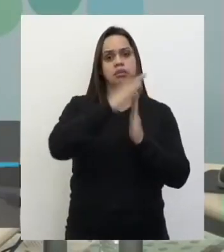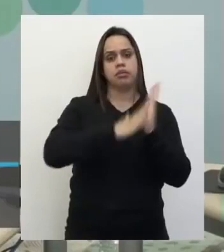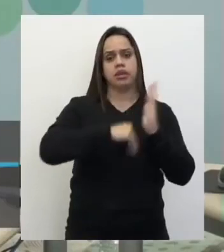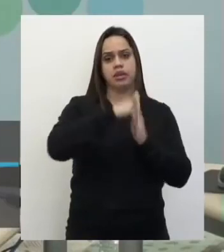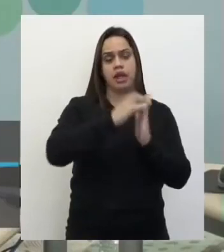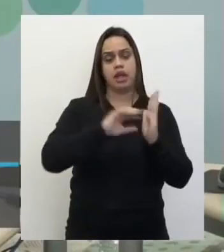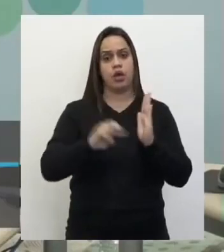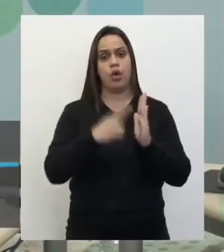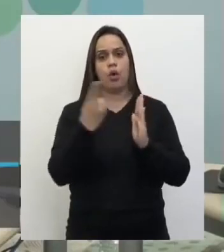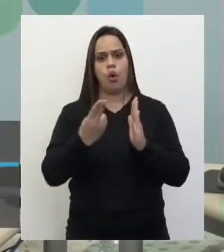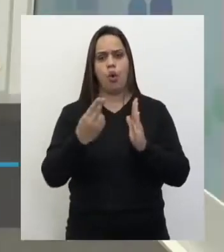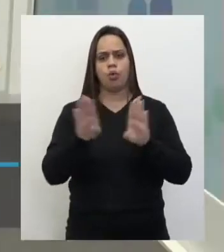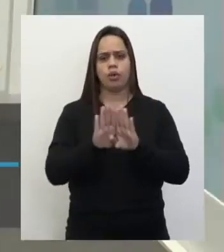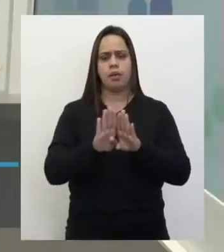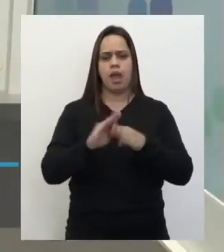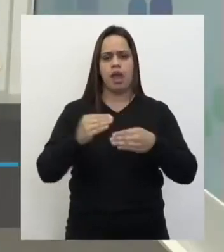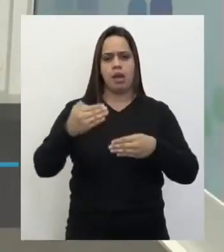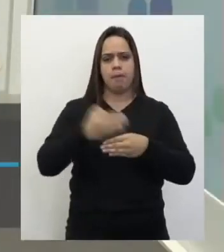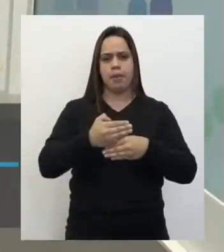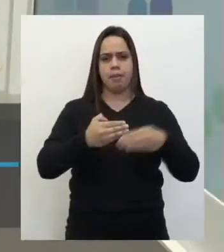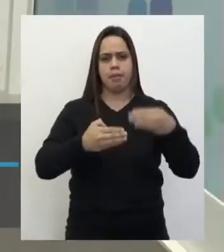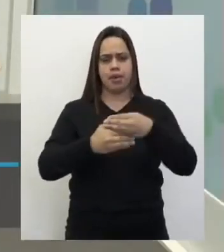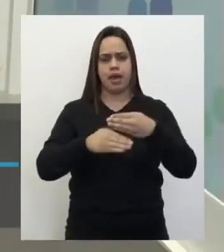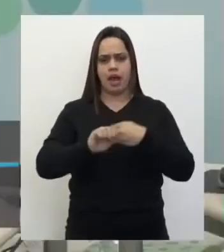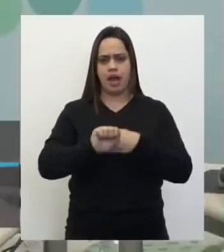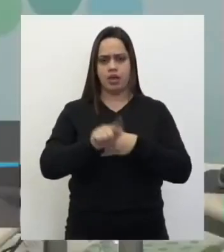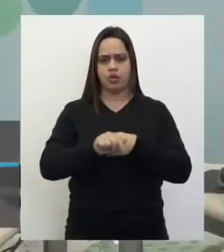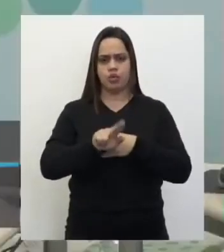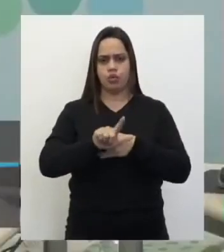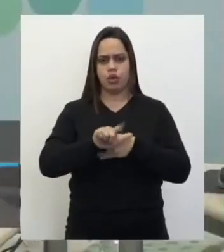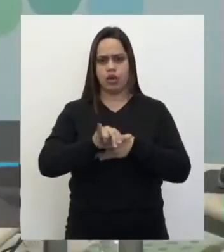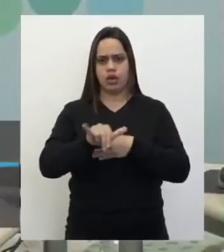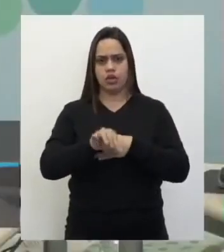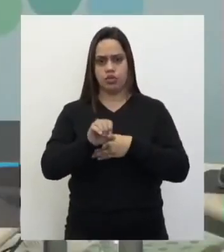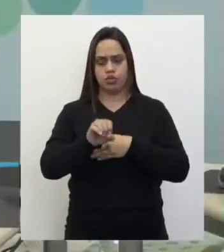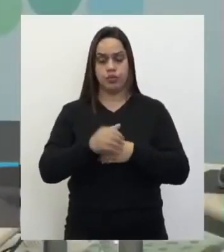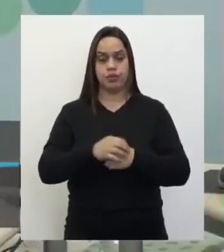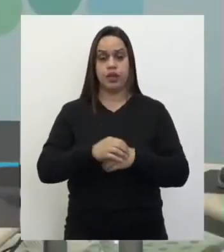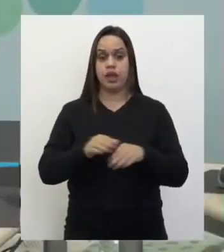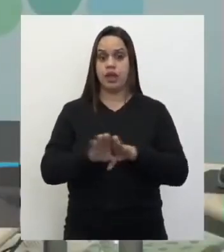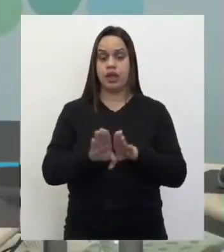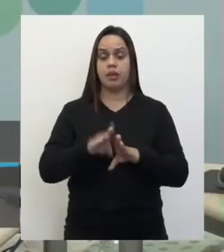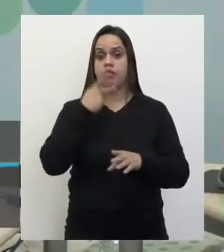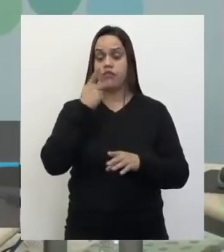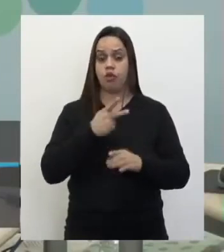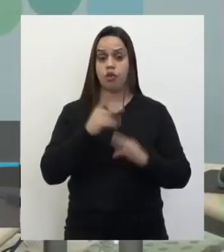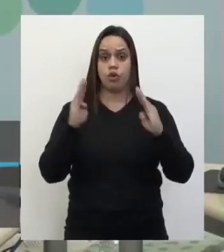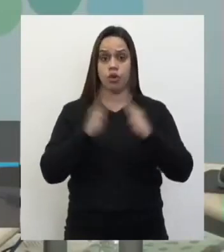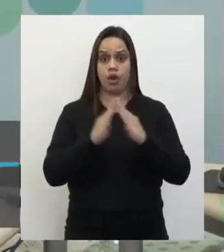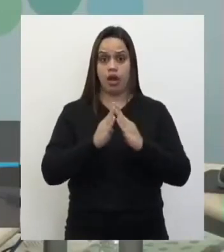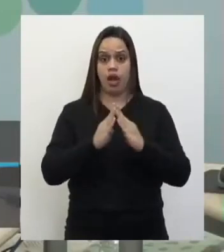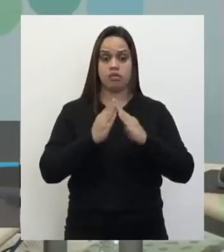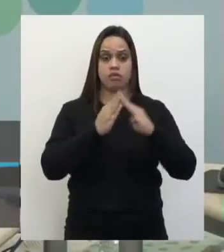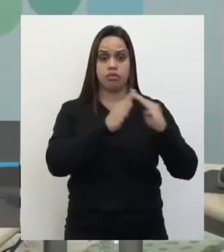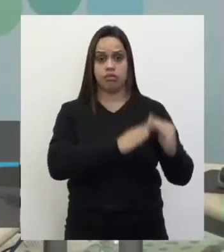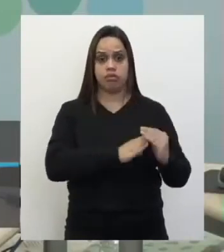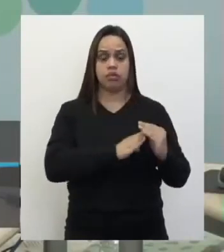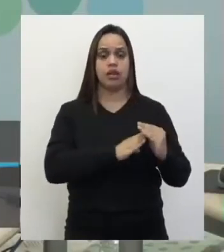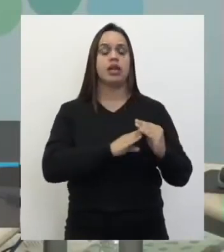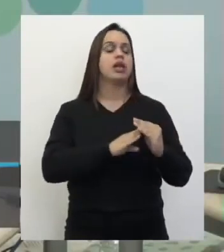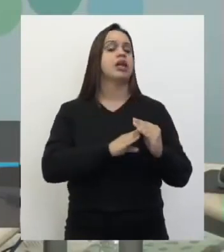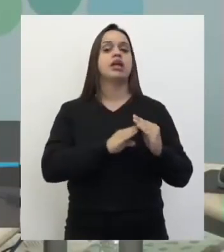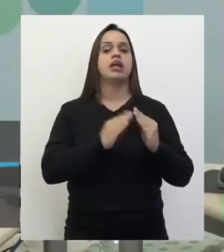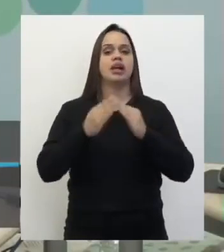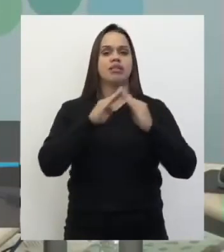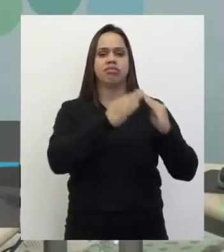até um casarão, alguma coisa assim. E ele já colocou que muitas vezes na periferia a casa ela fica apenas ali